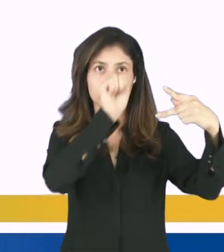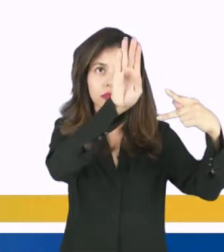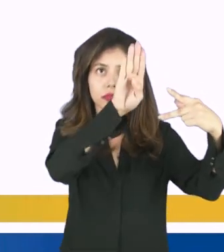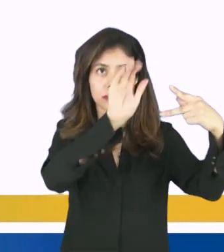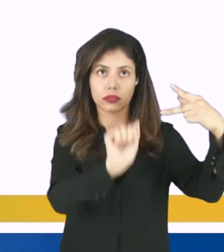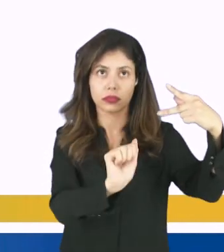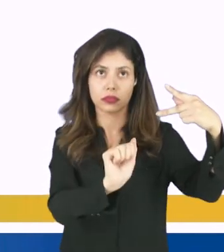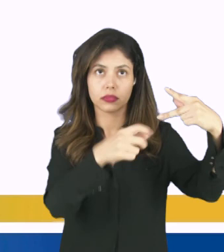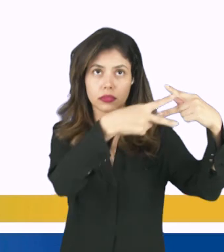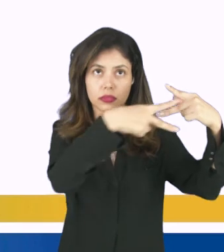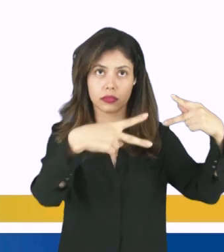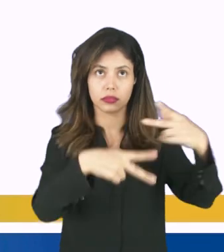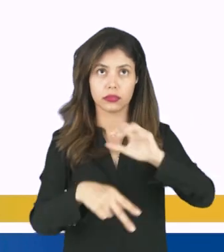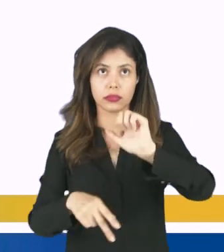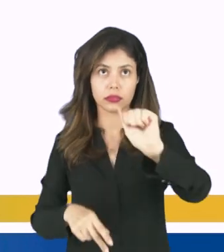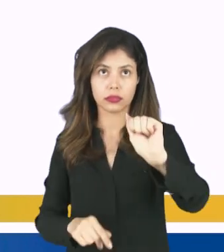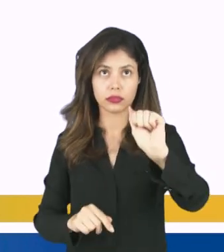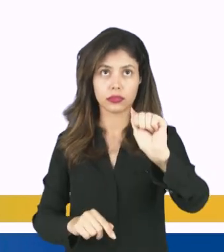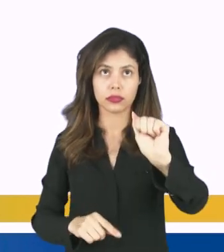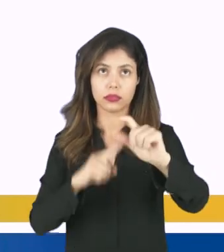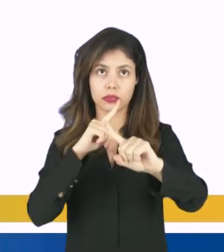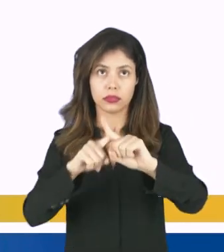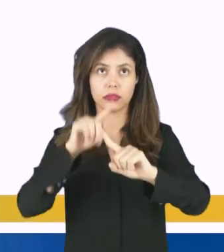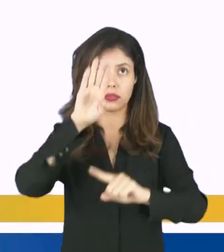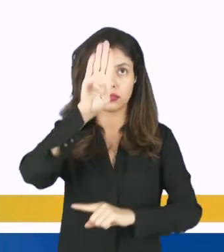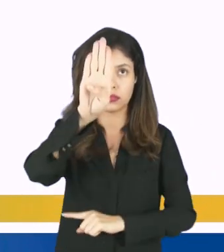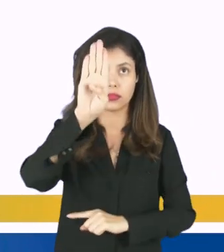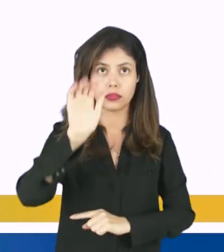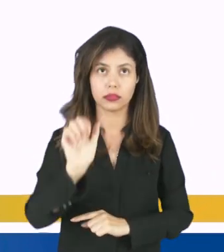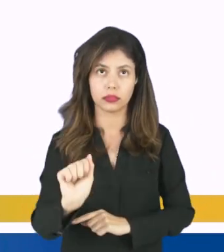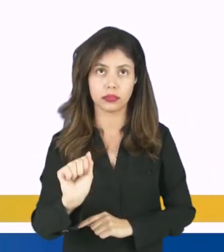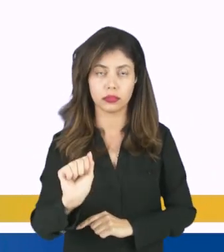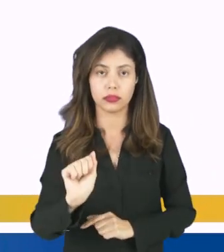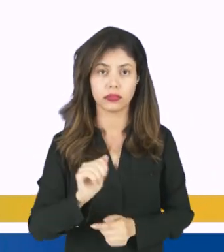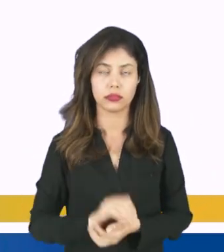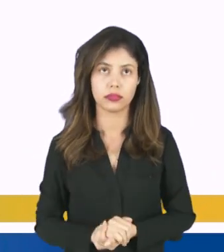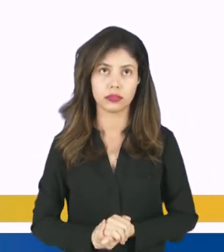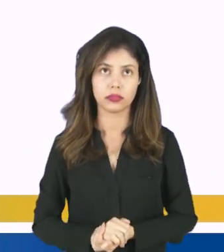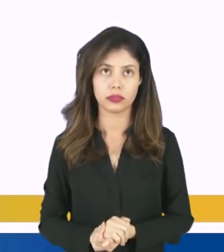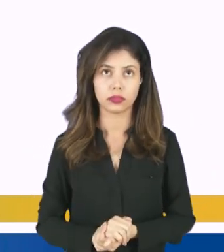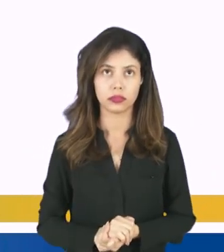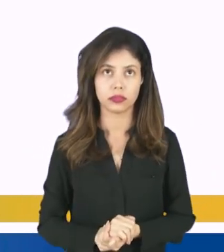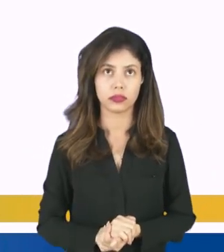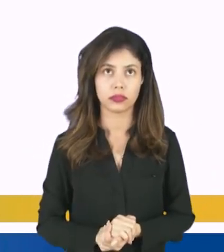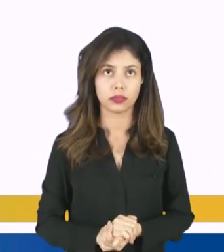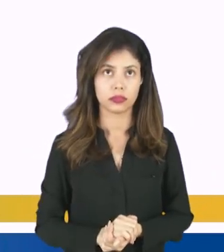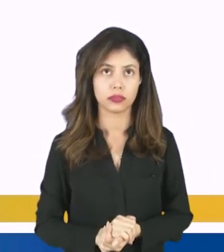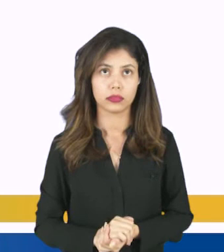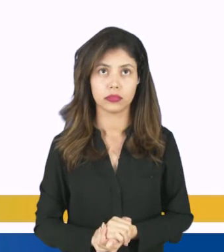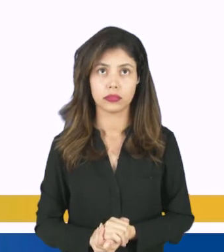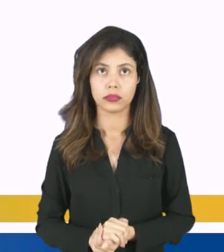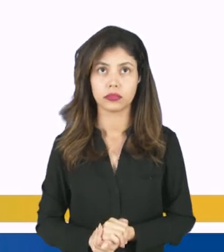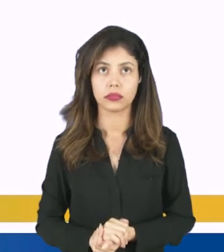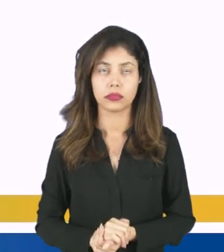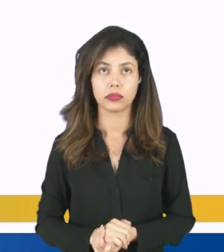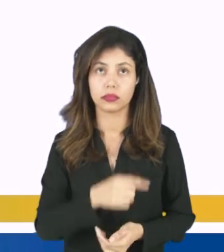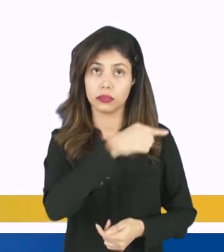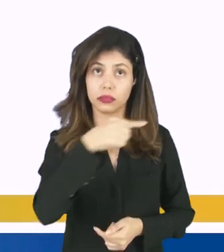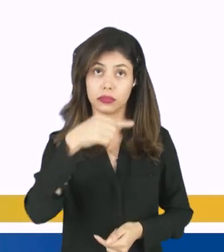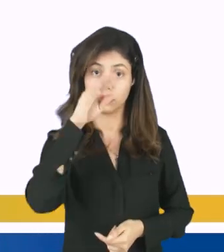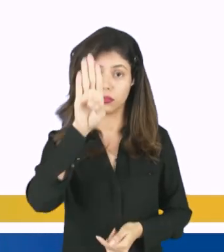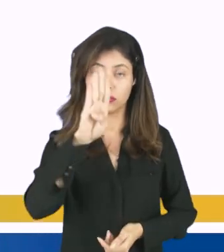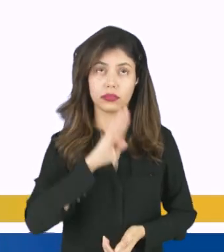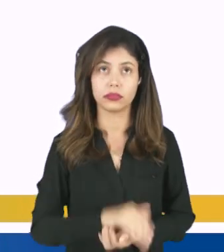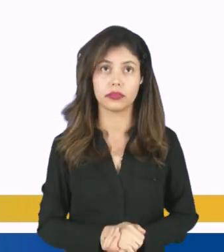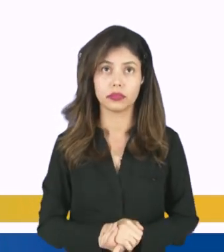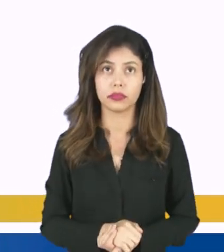sobre A é igual ao resto. Tudo bem? Então, nesse caso, o resto é P de